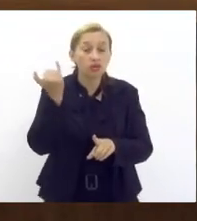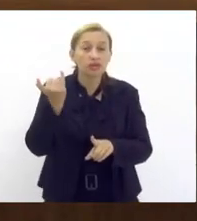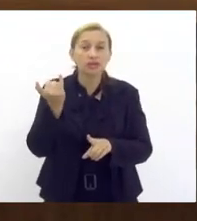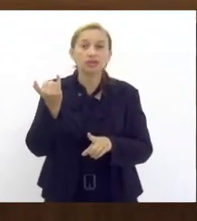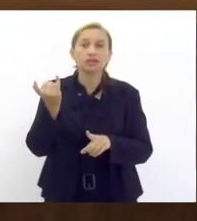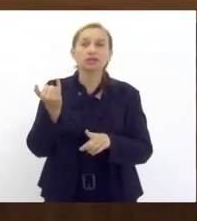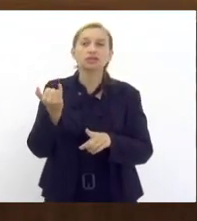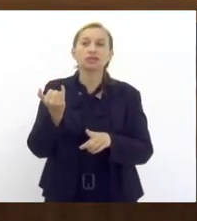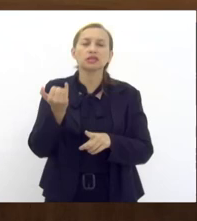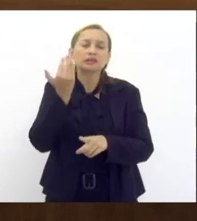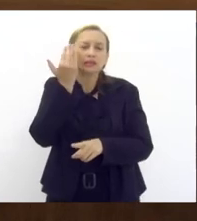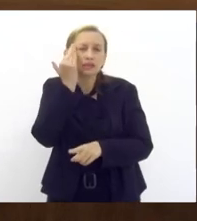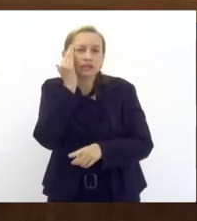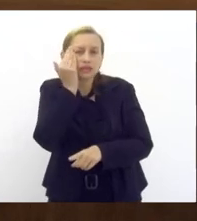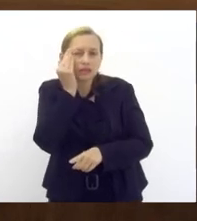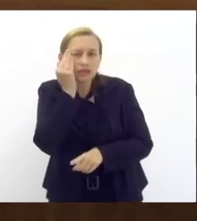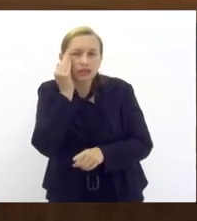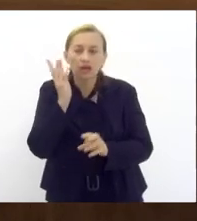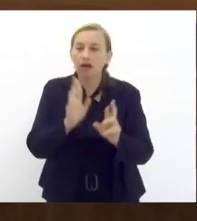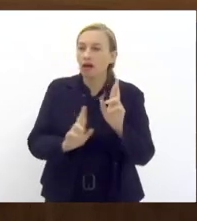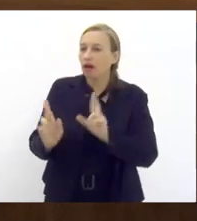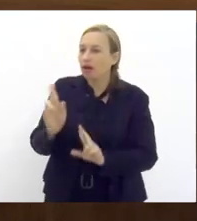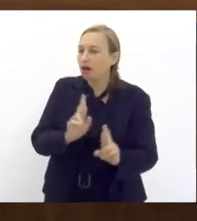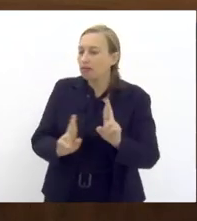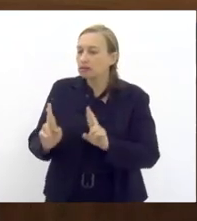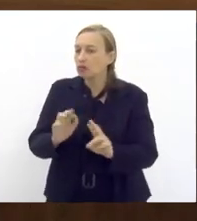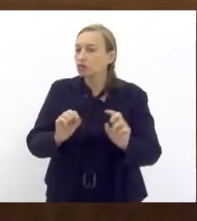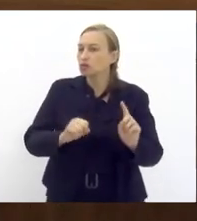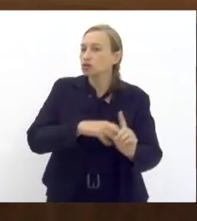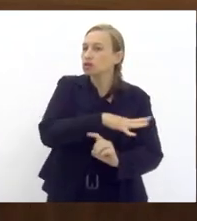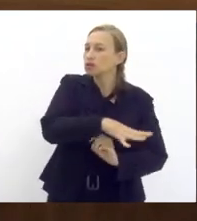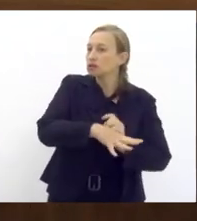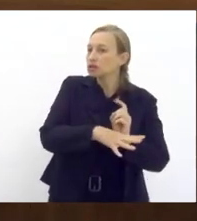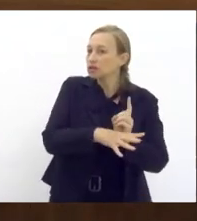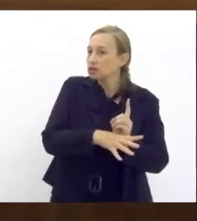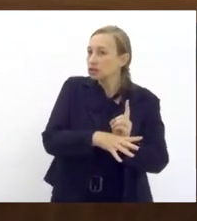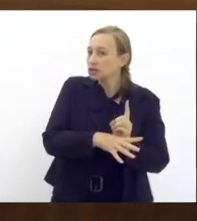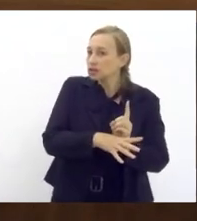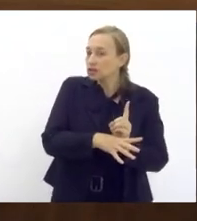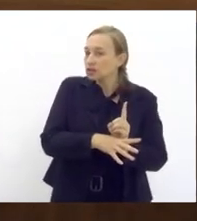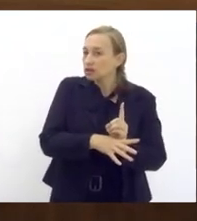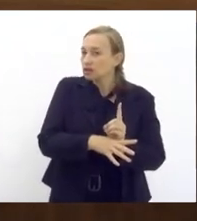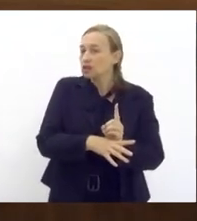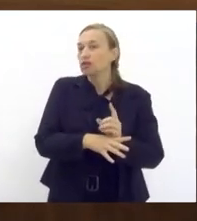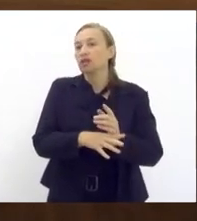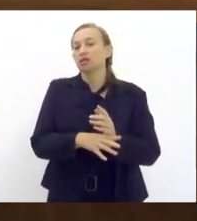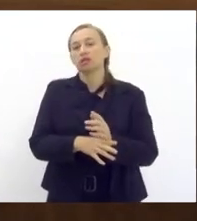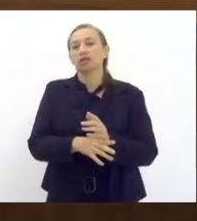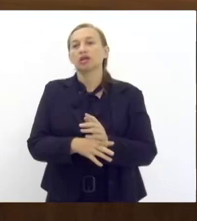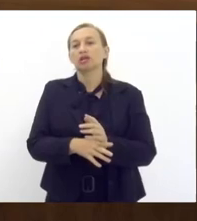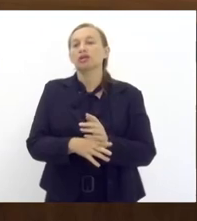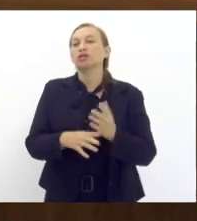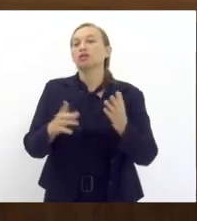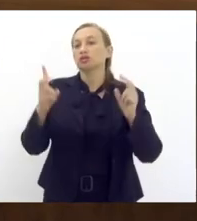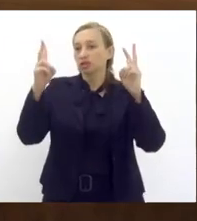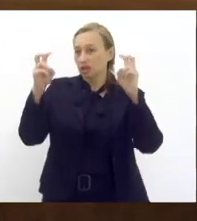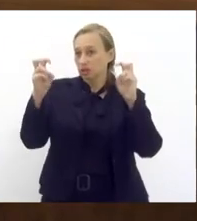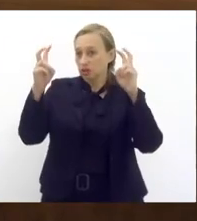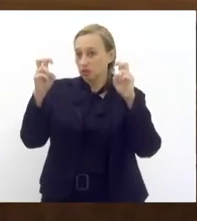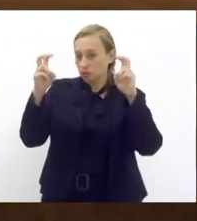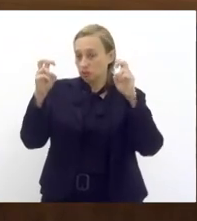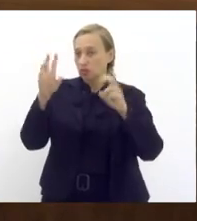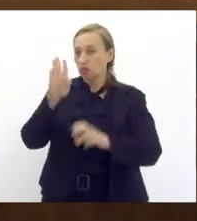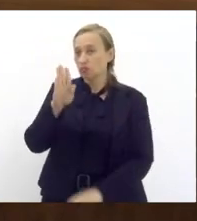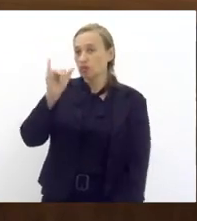gente compreender as relações sociais para além dos aspectos biológicos e binários é